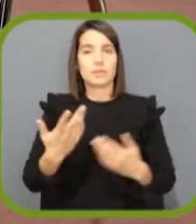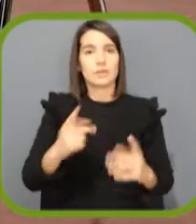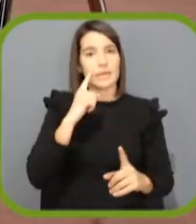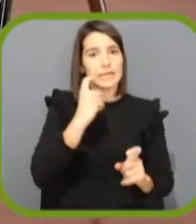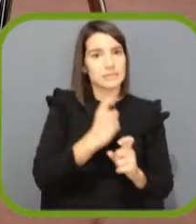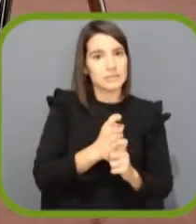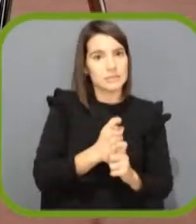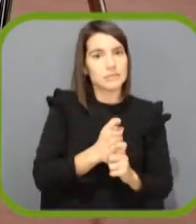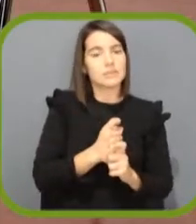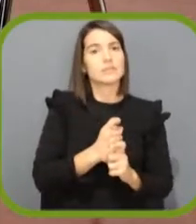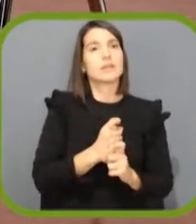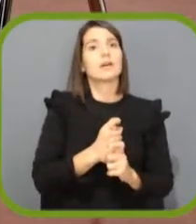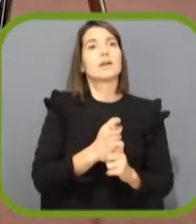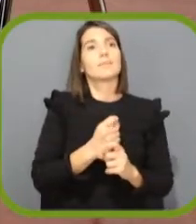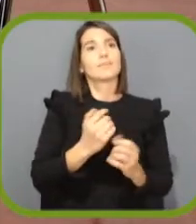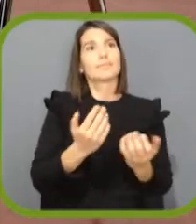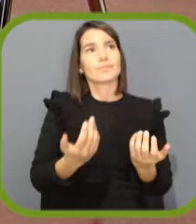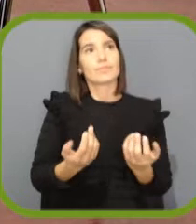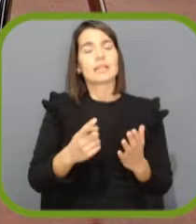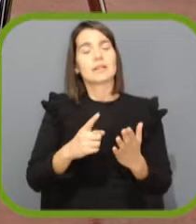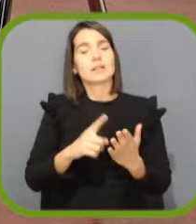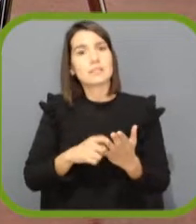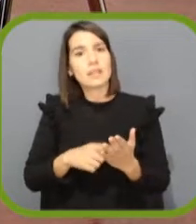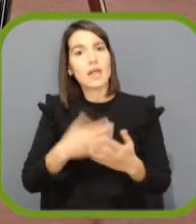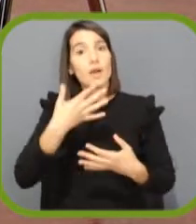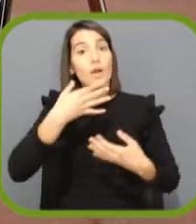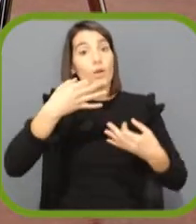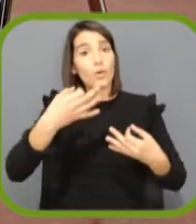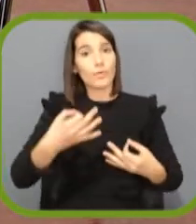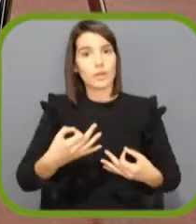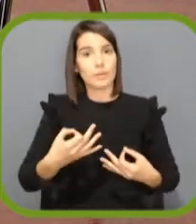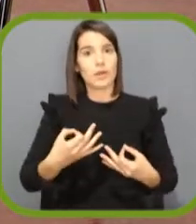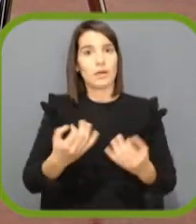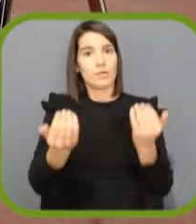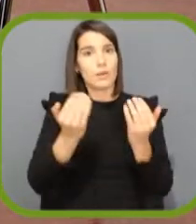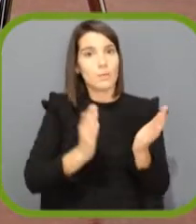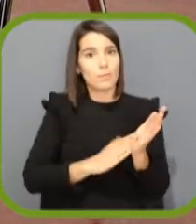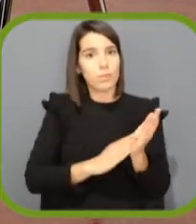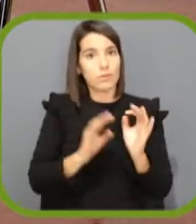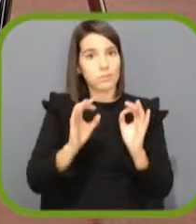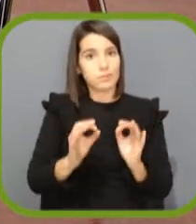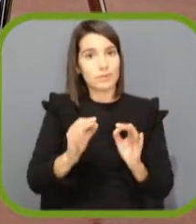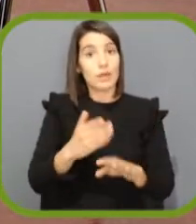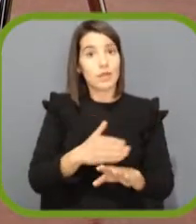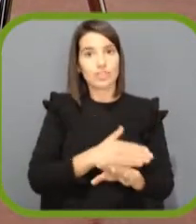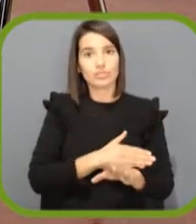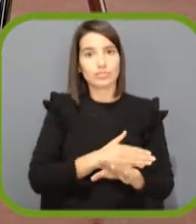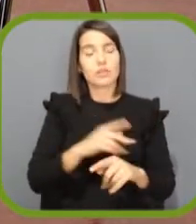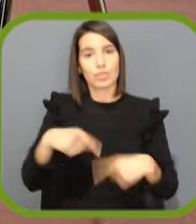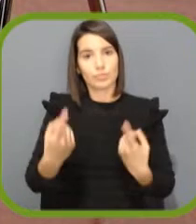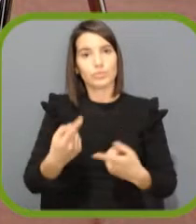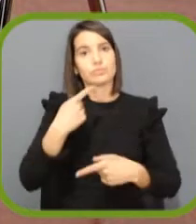questão do rigor, a questão da necessidade de confirmar os factos antes deles